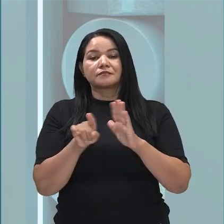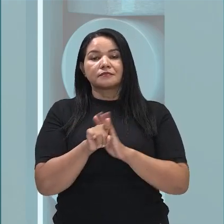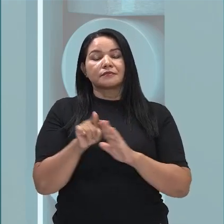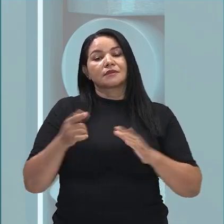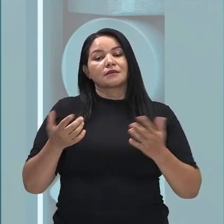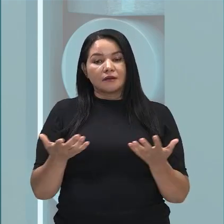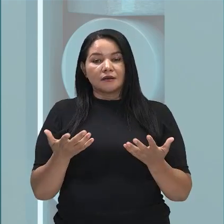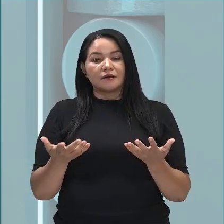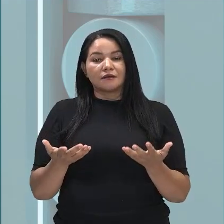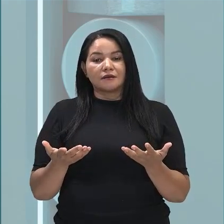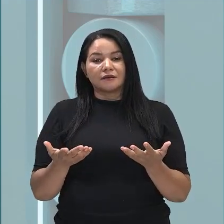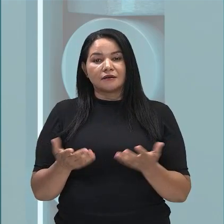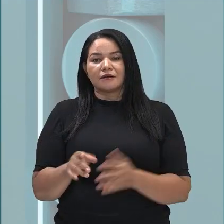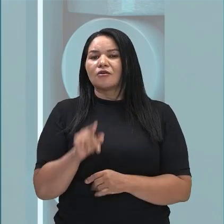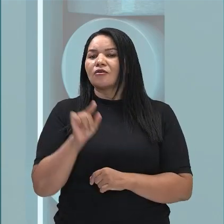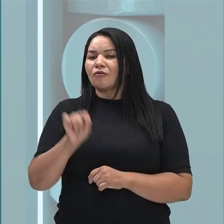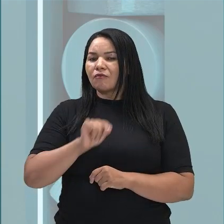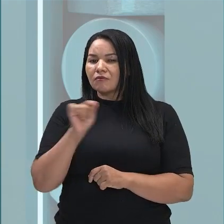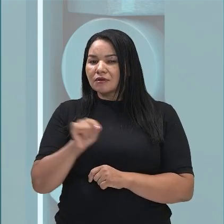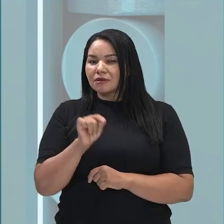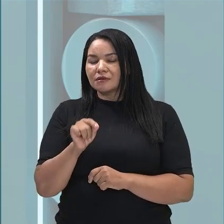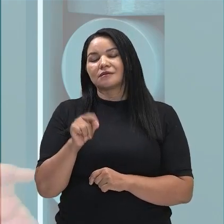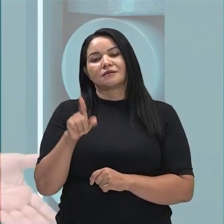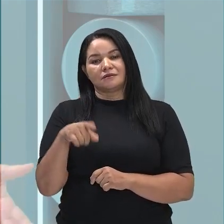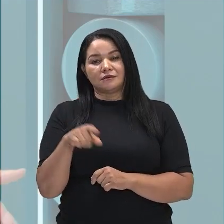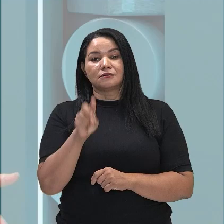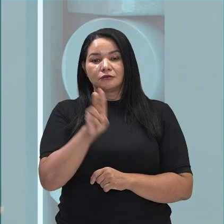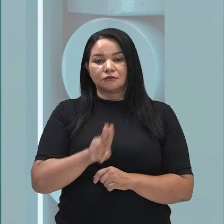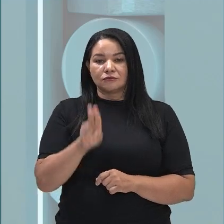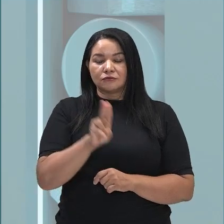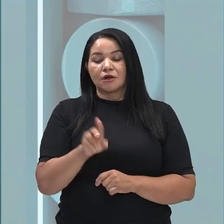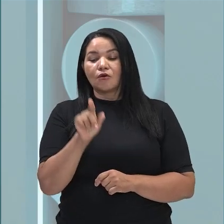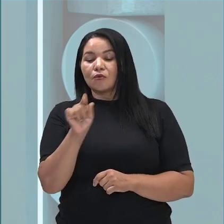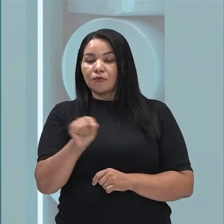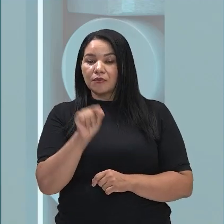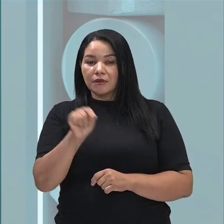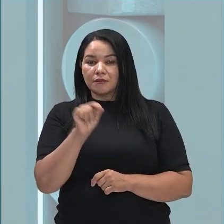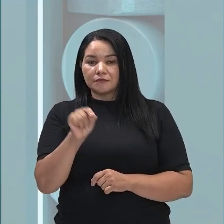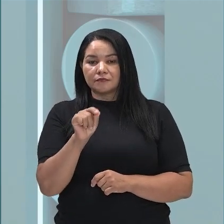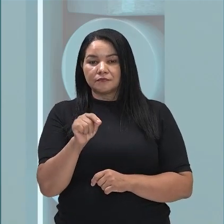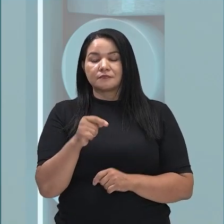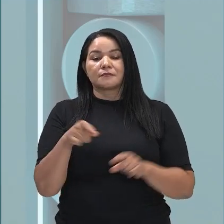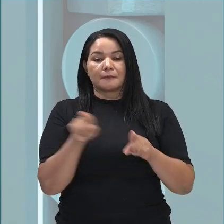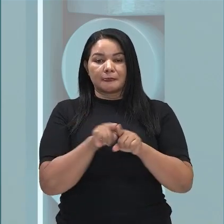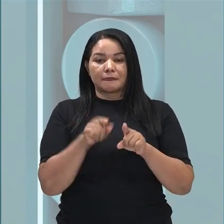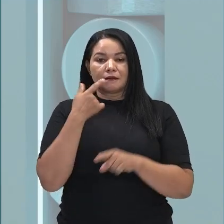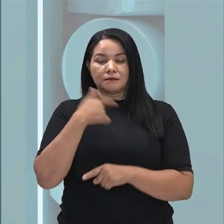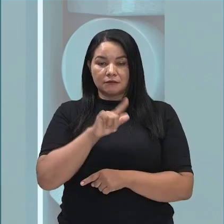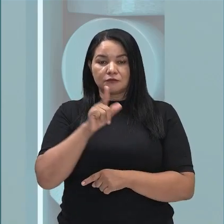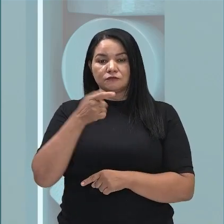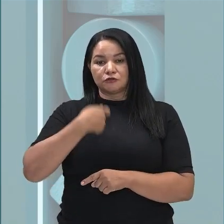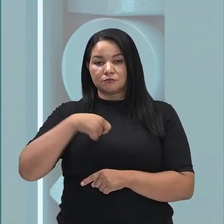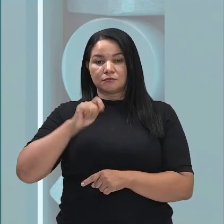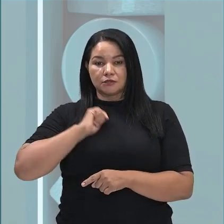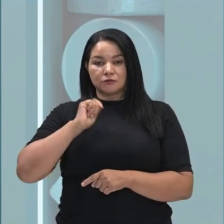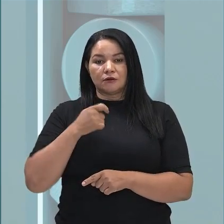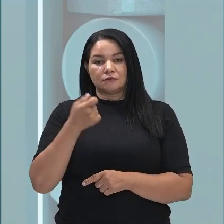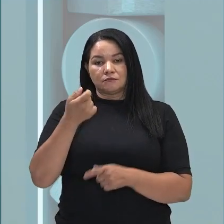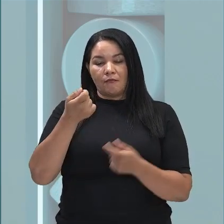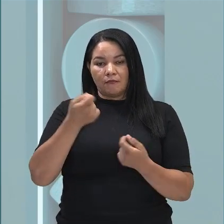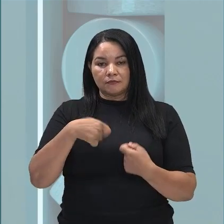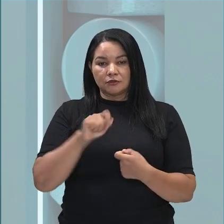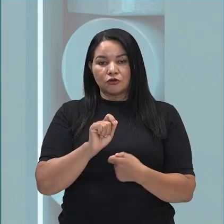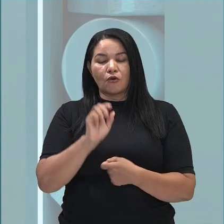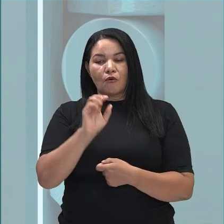assunto. O quê? Olha aí, o quê? Na língua espanhola, nós não precisamos colocar